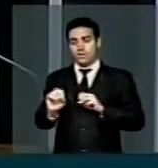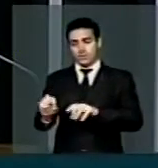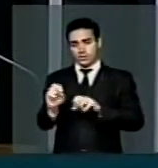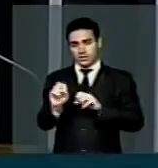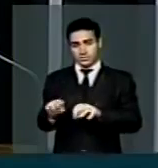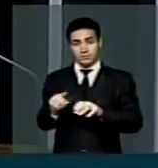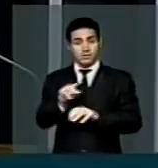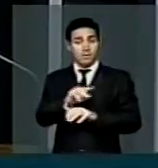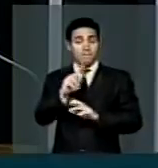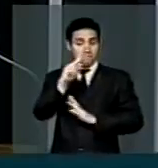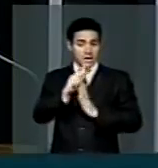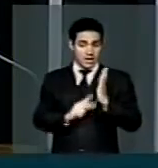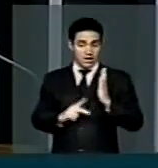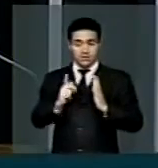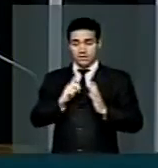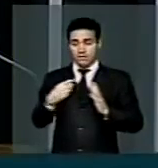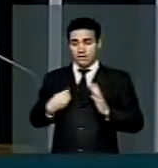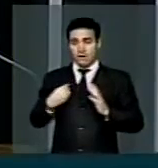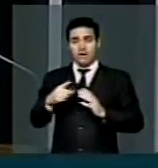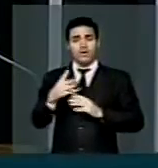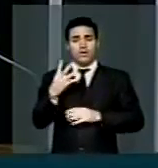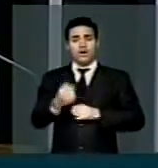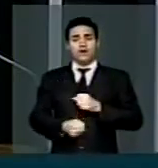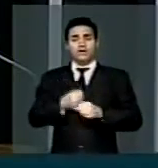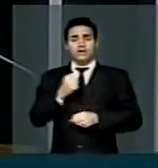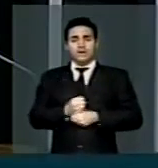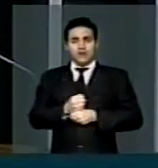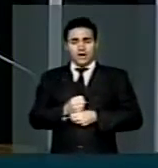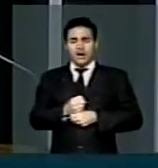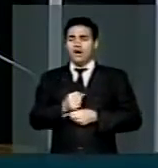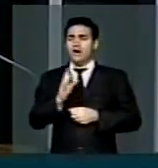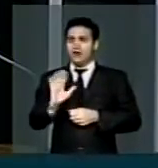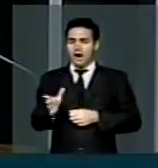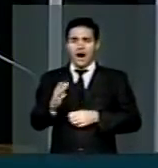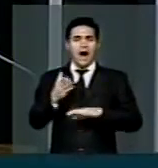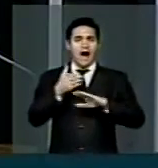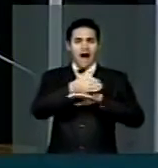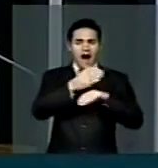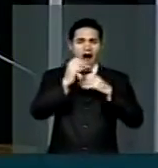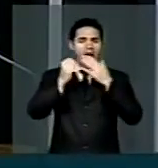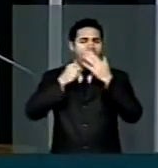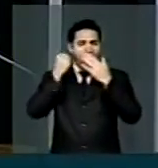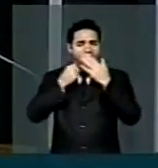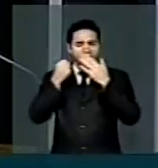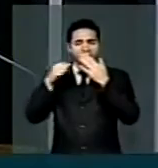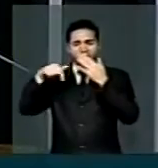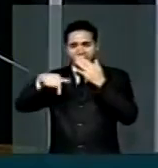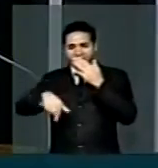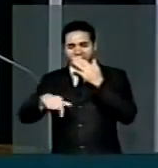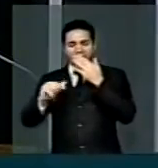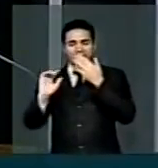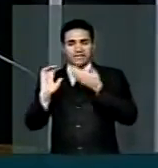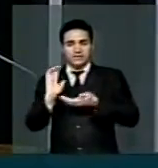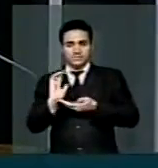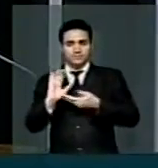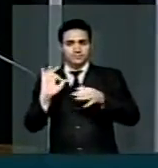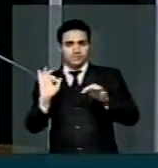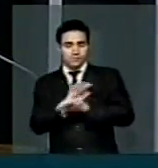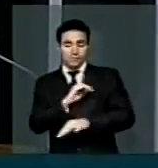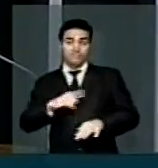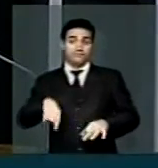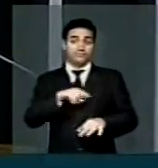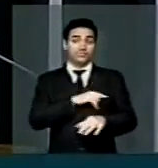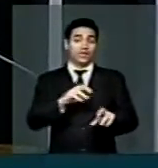Esse plano está aqui há 4 anos, passou pelo Senado, aqui nas comissões, e a gente espera